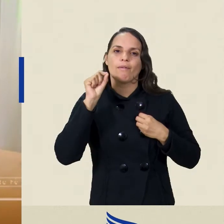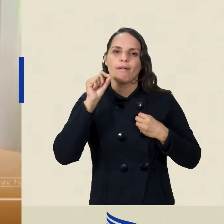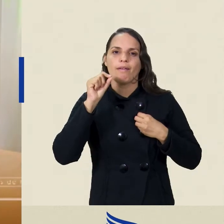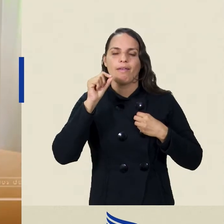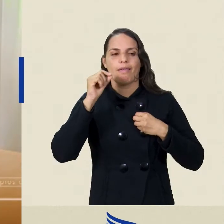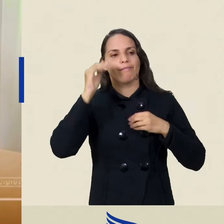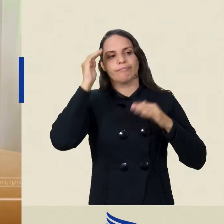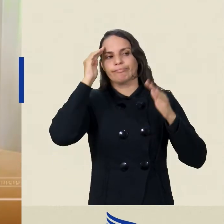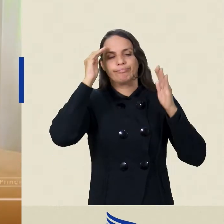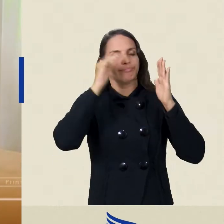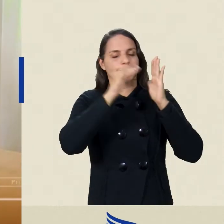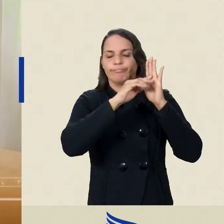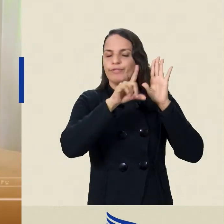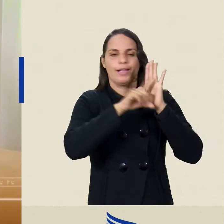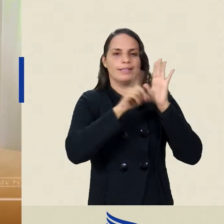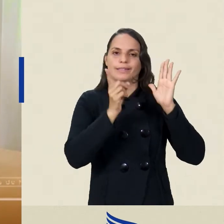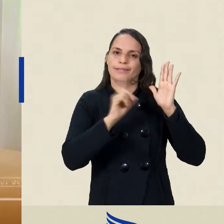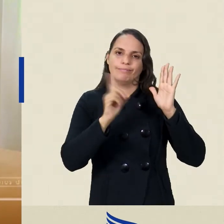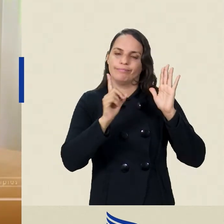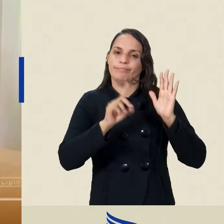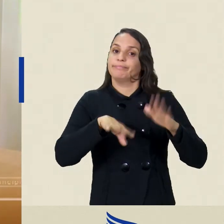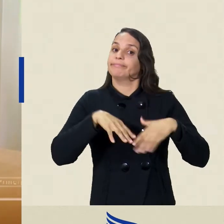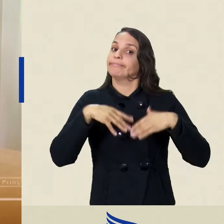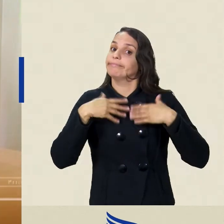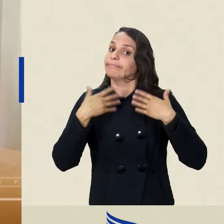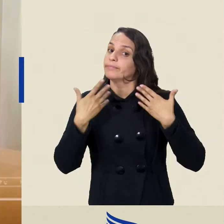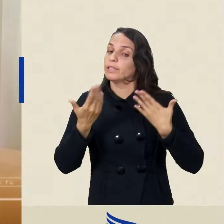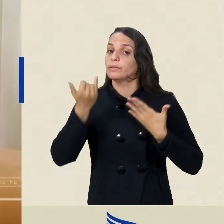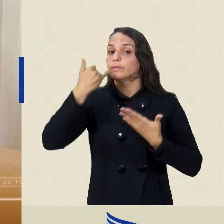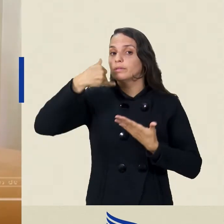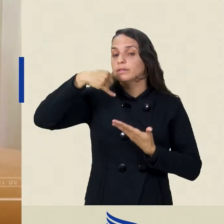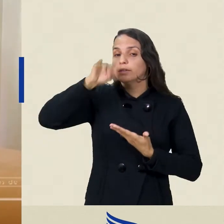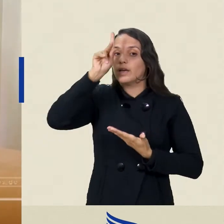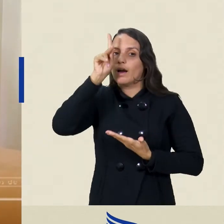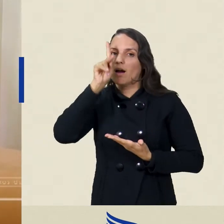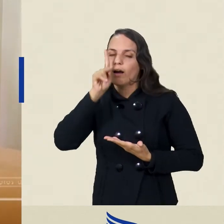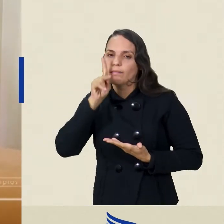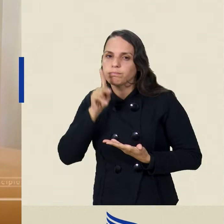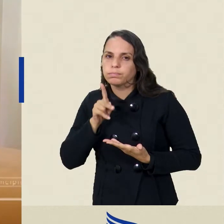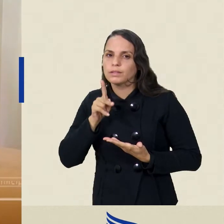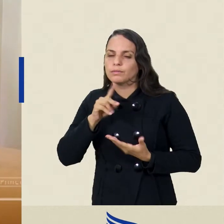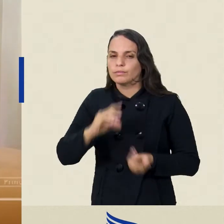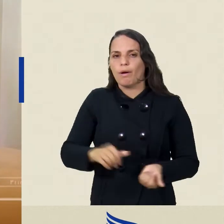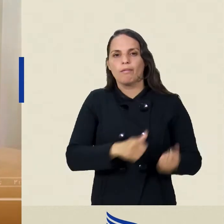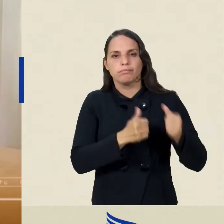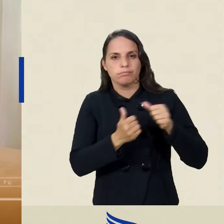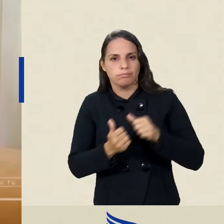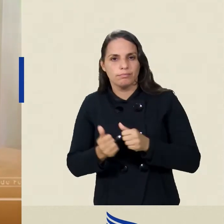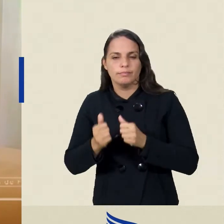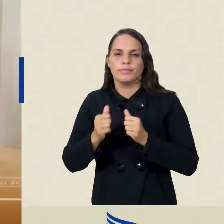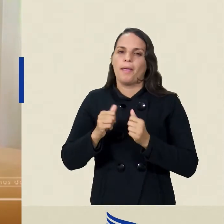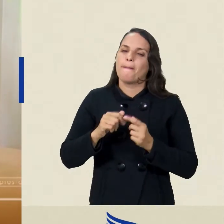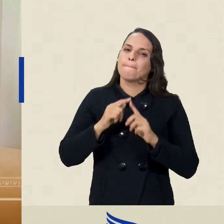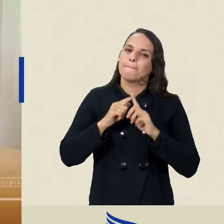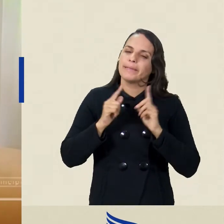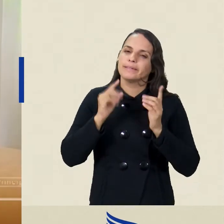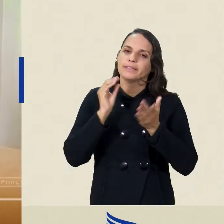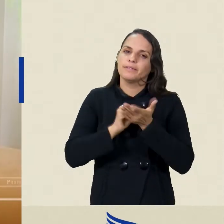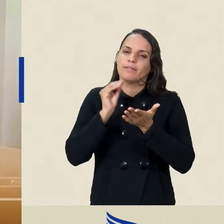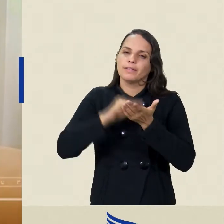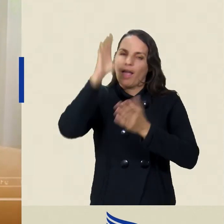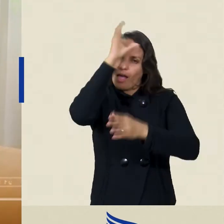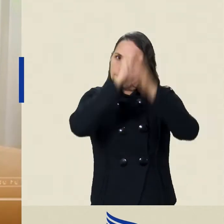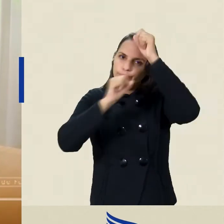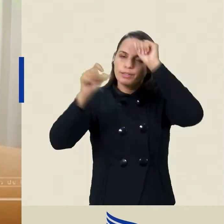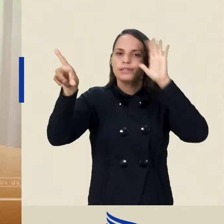Deus, importa que, no caso de alguém ter sido batizado sem ter toda a compreensão da lei